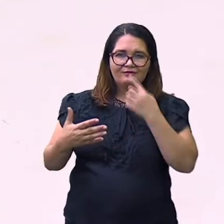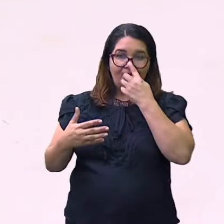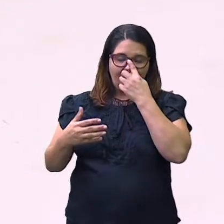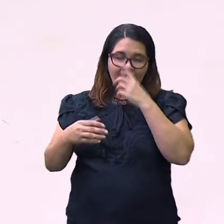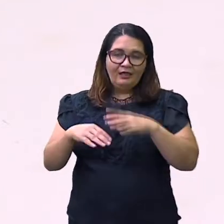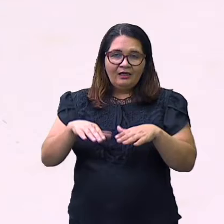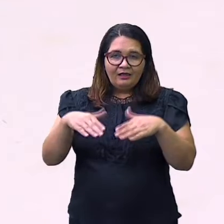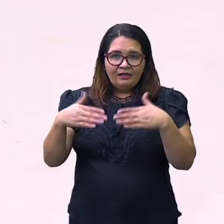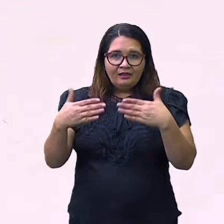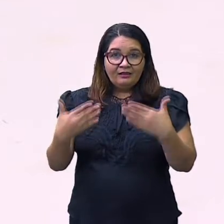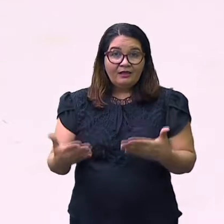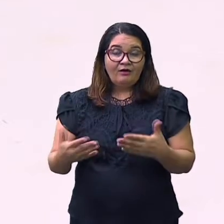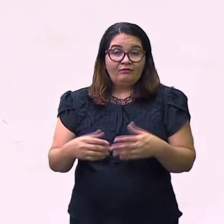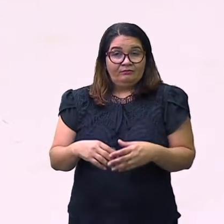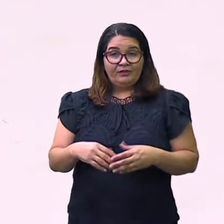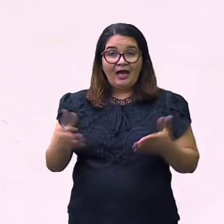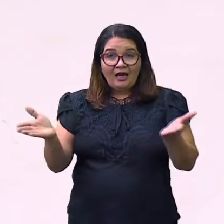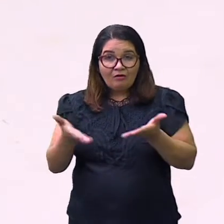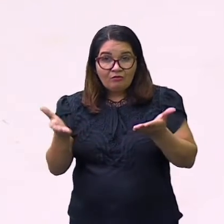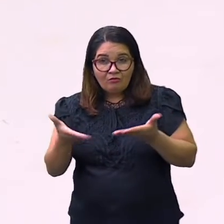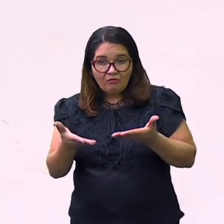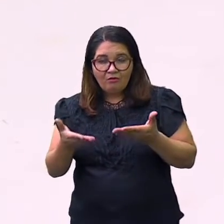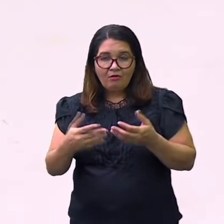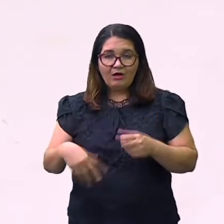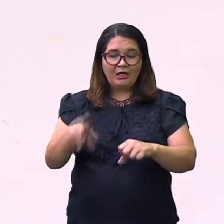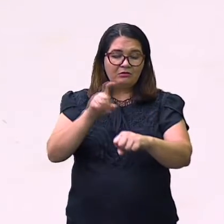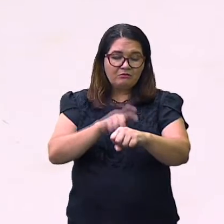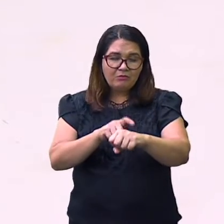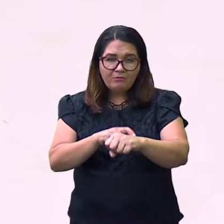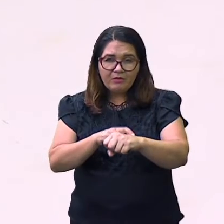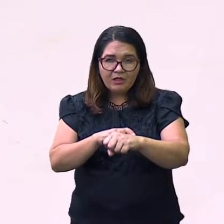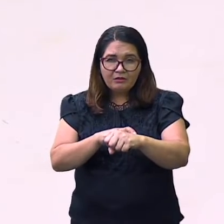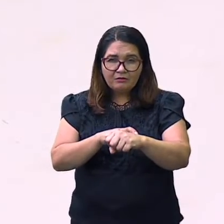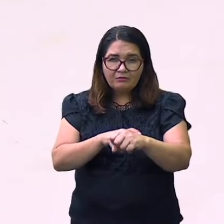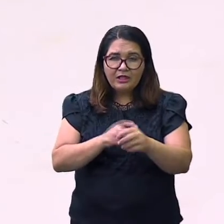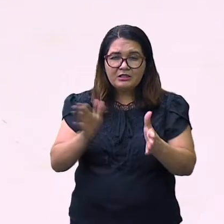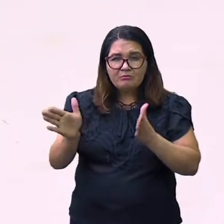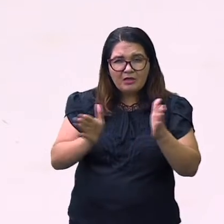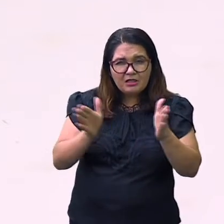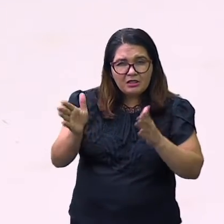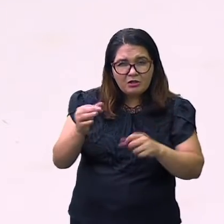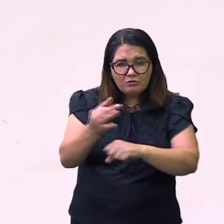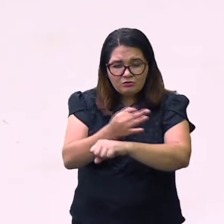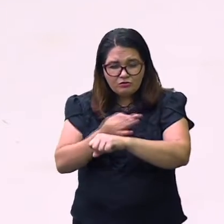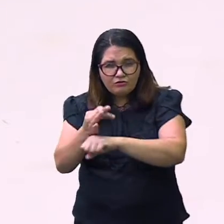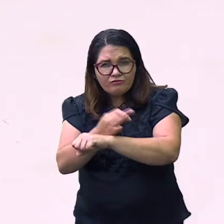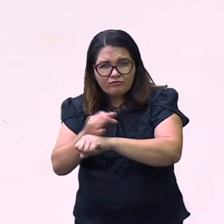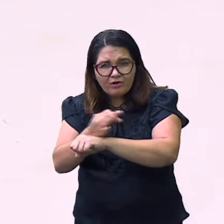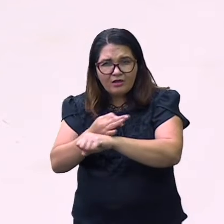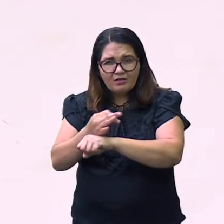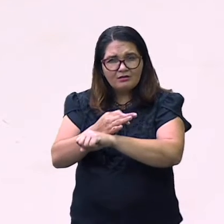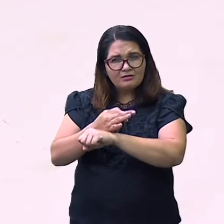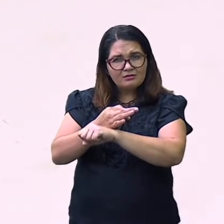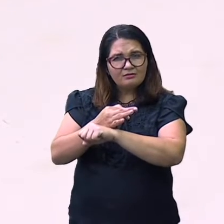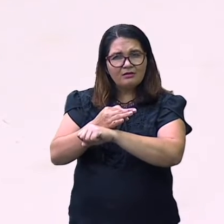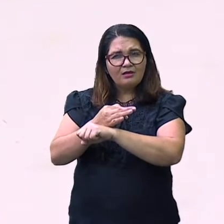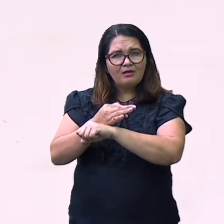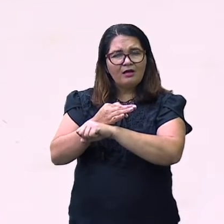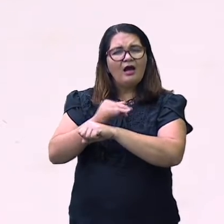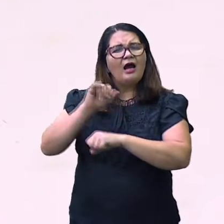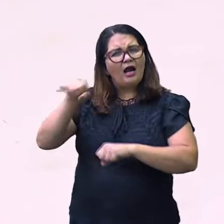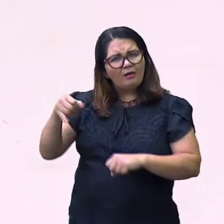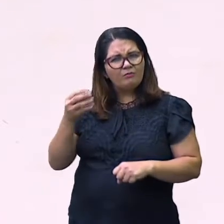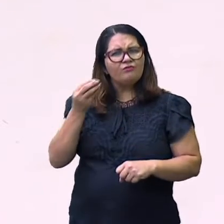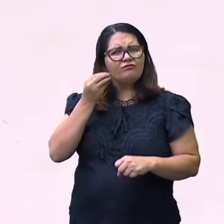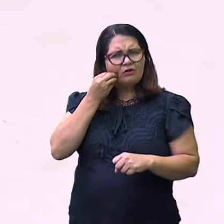né? Aí, às vezes, não tem o que brincar, não tem o que fazer. E brincar com a massinha dá uma ajudada para a gente poder ficar